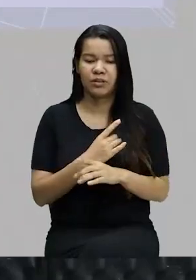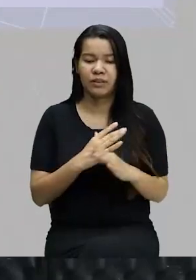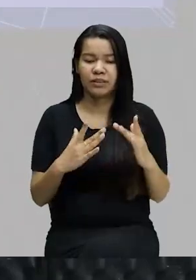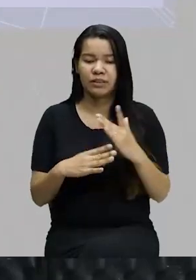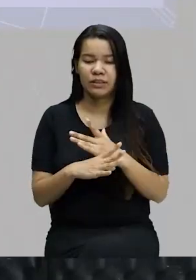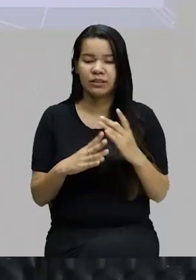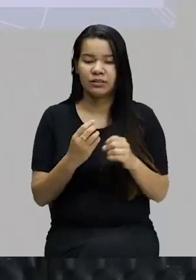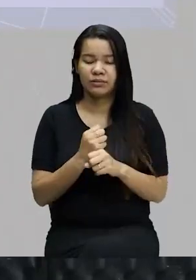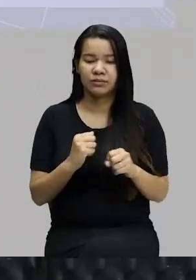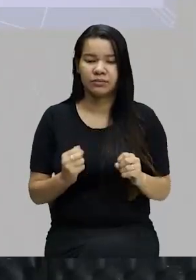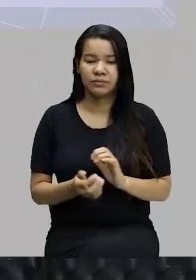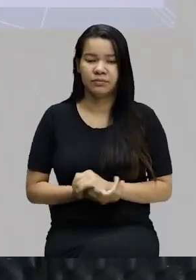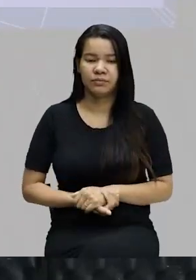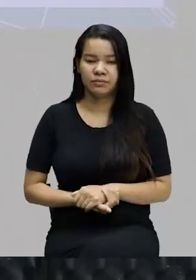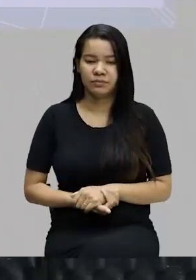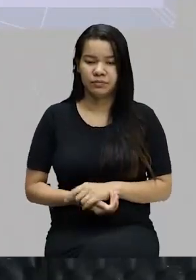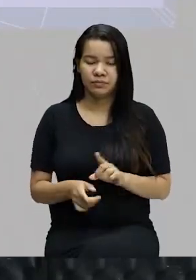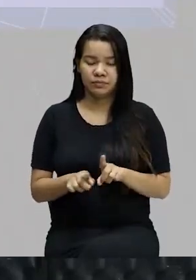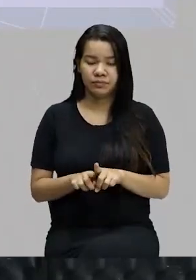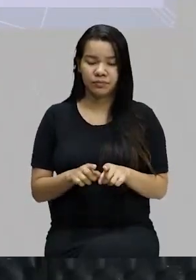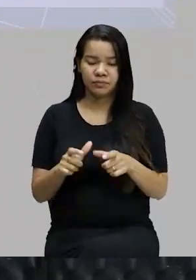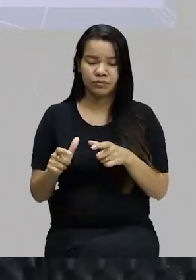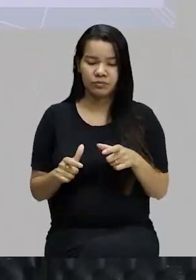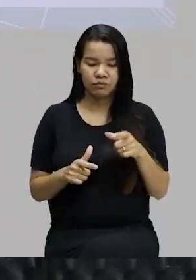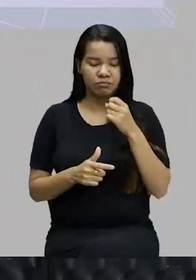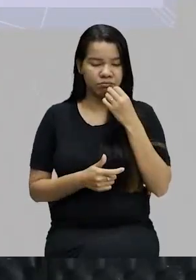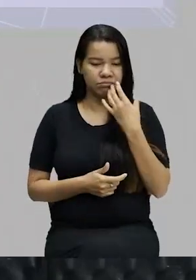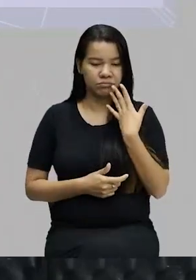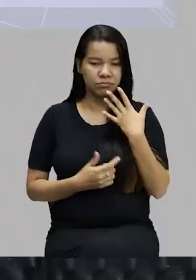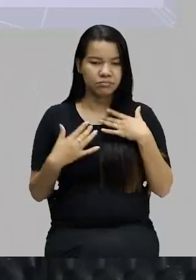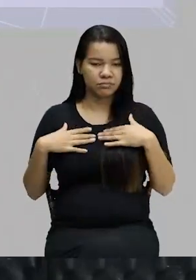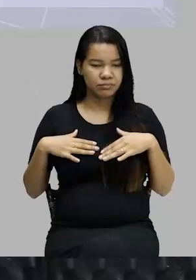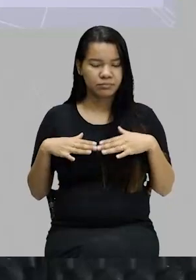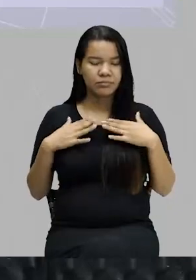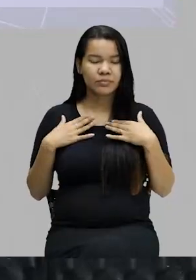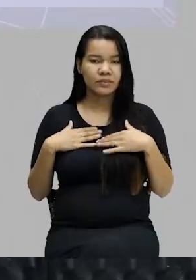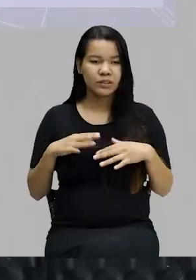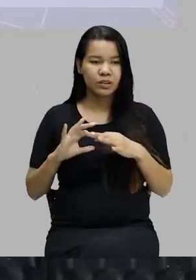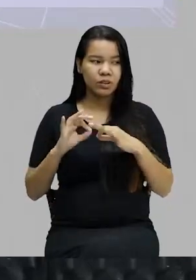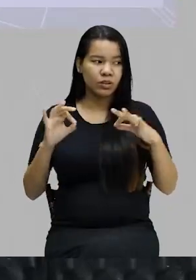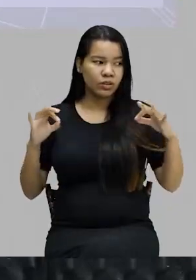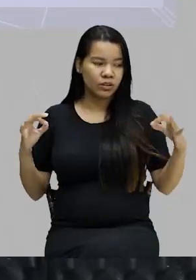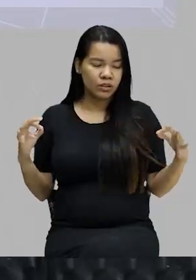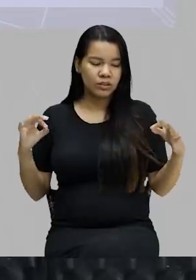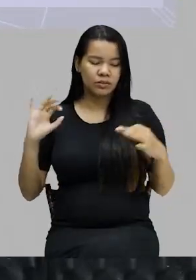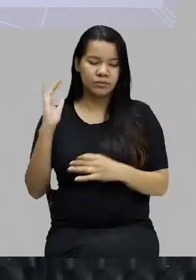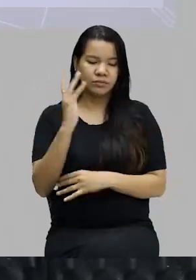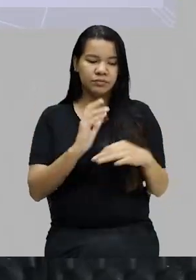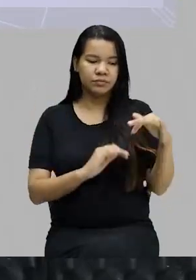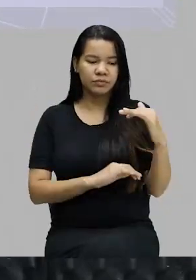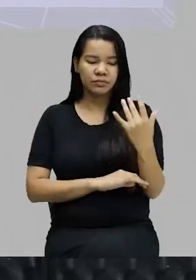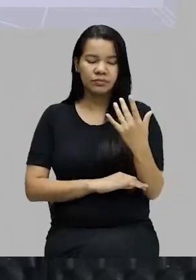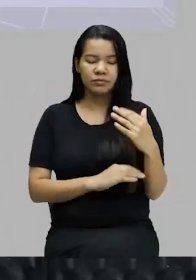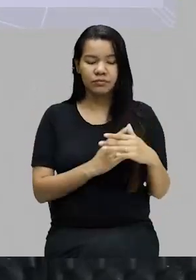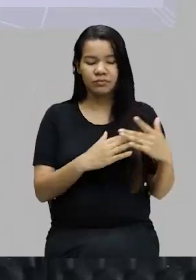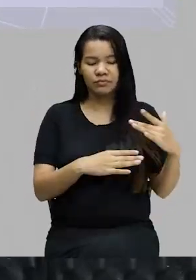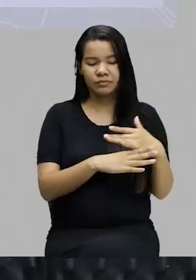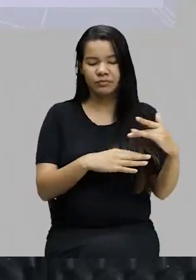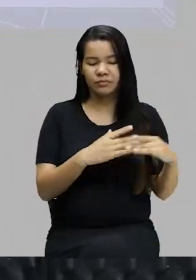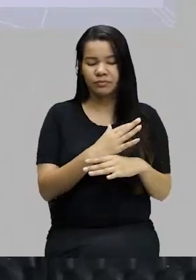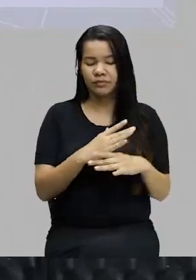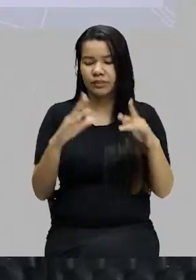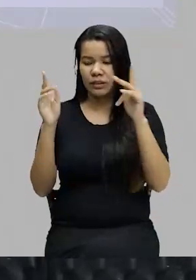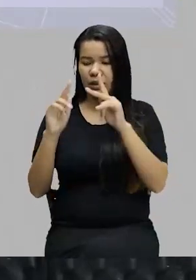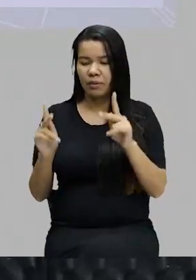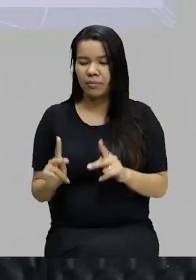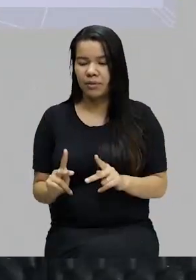grande. O lugar ameno e agradável, longe dos centros urbanos, onde eles pudessem encontrar paz, onde a paz pudesse reinar, a